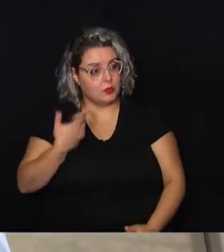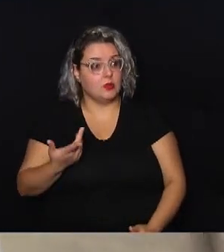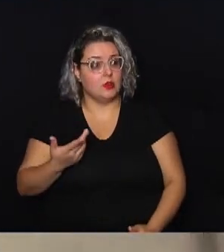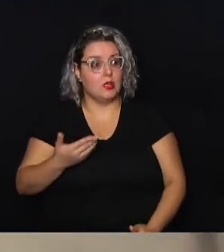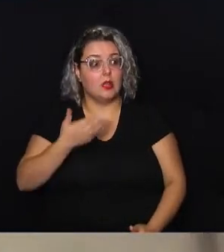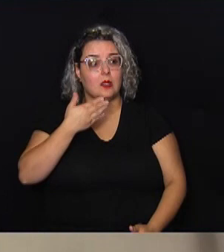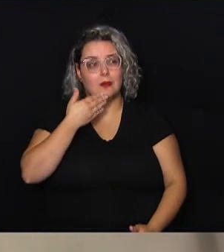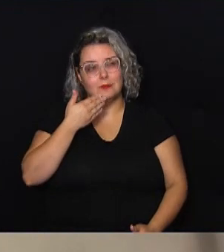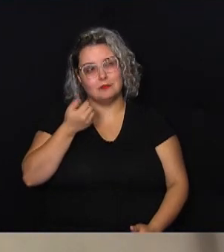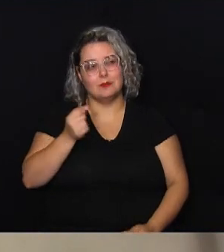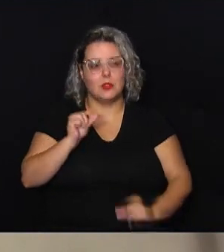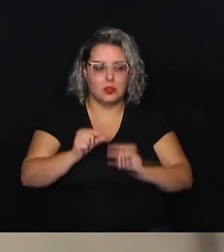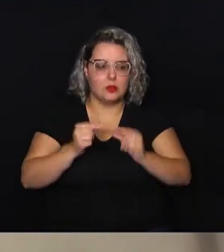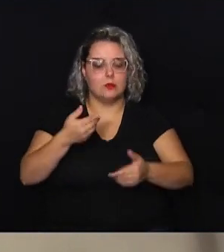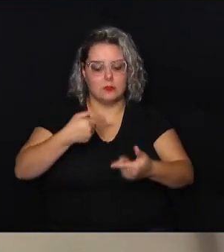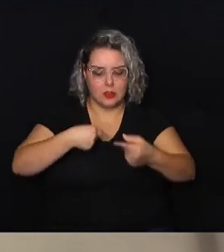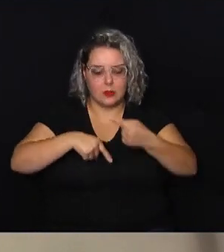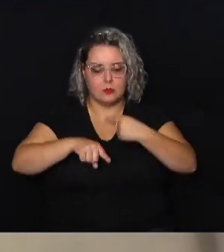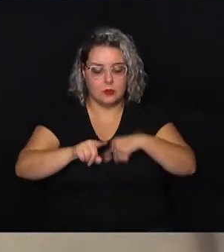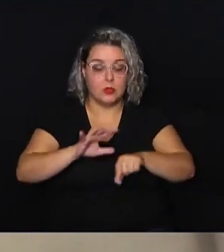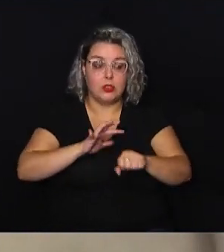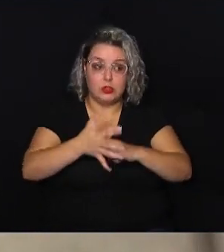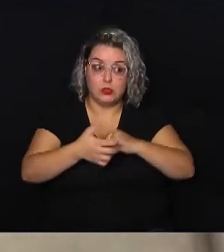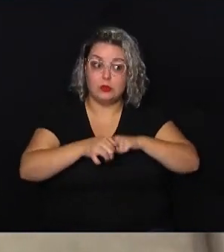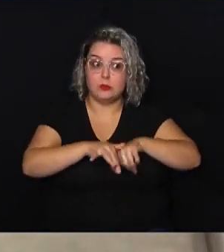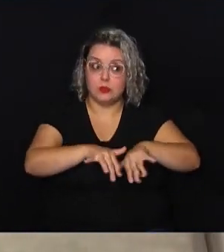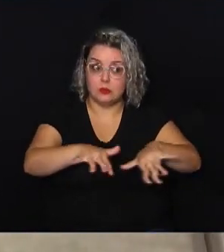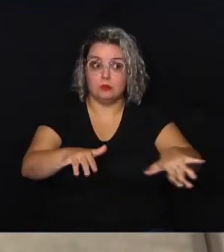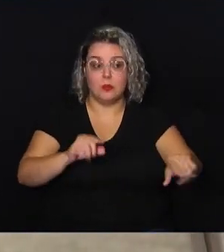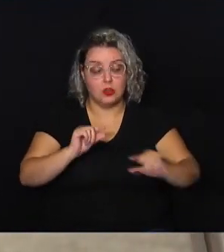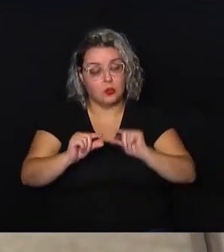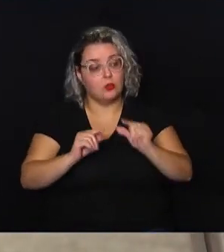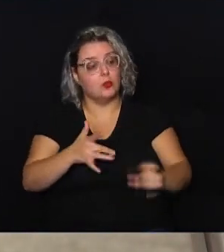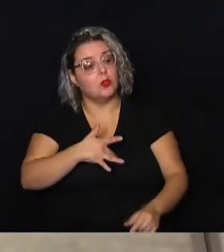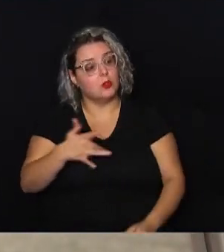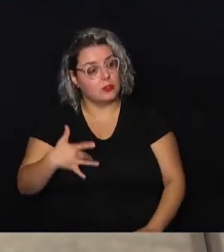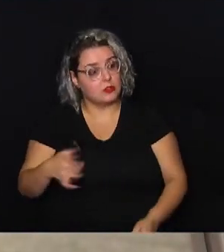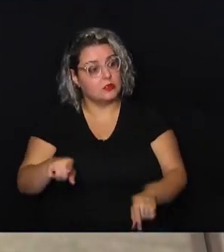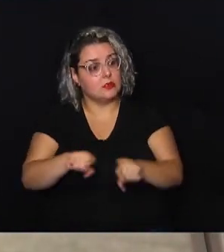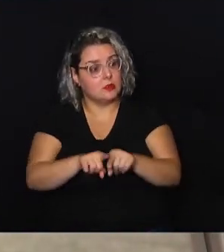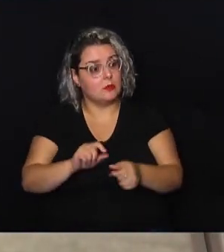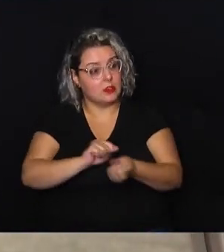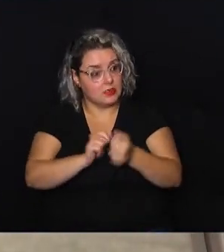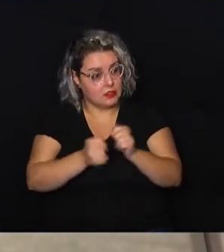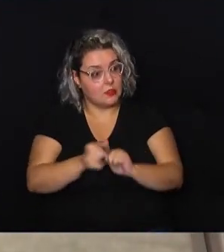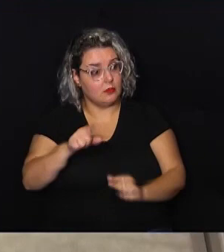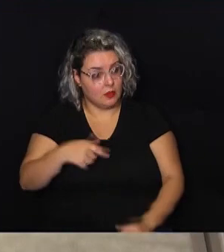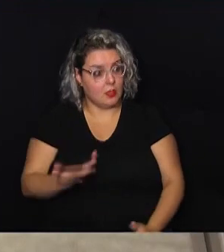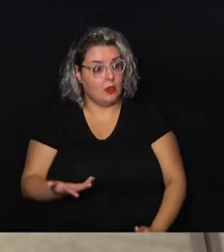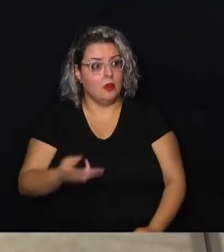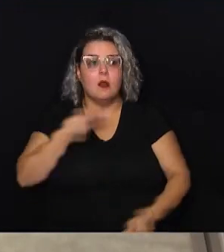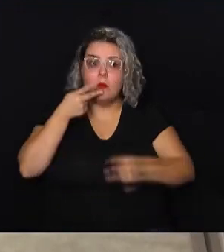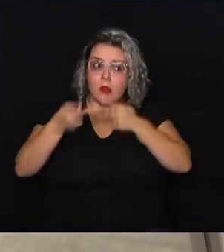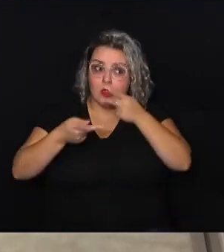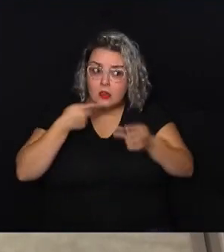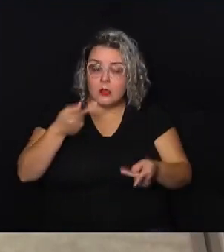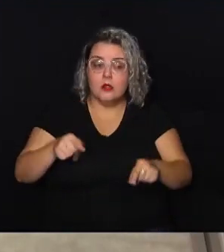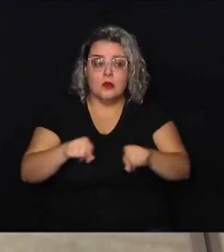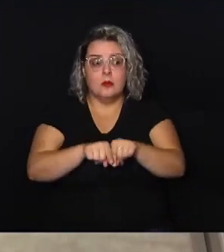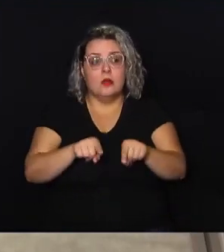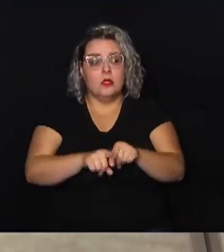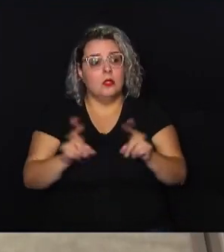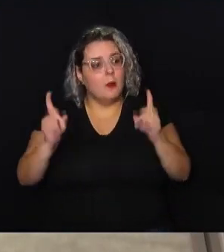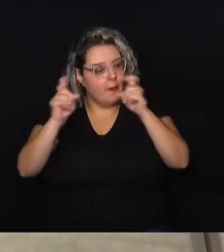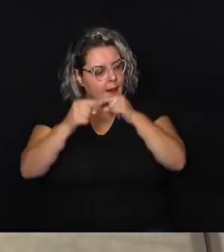de uma pandemia, né, da Covid-19 e aos poucos a saúde também está se normalizando, né? Muito foi se falado aí dos